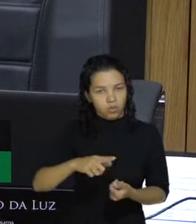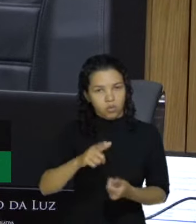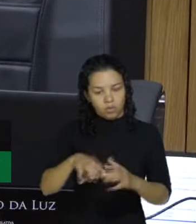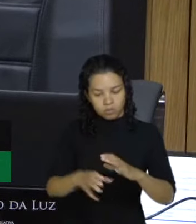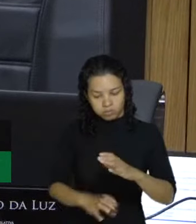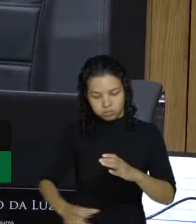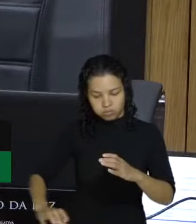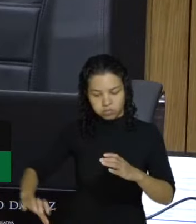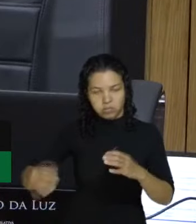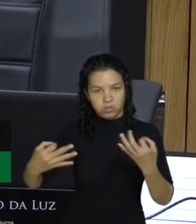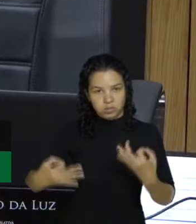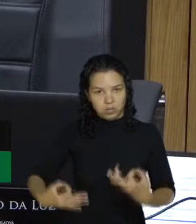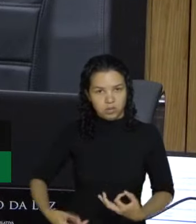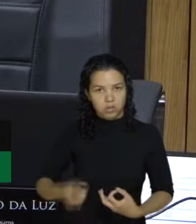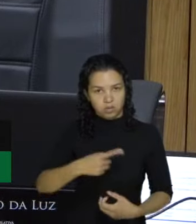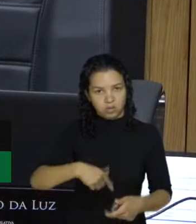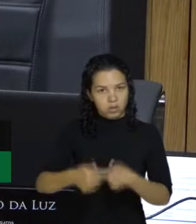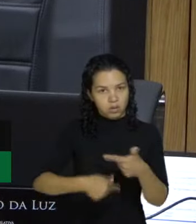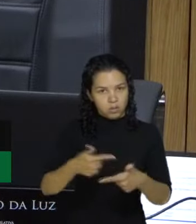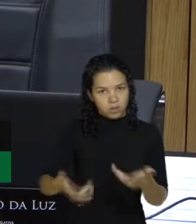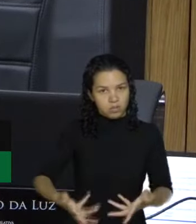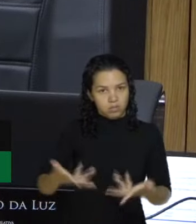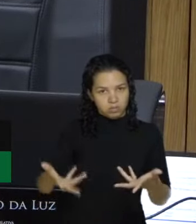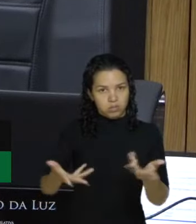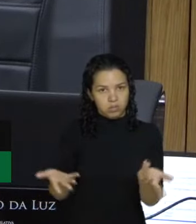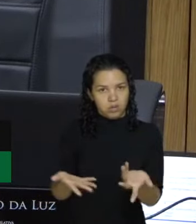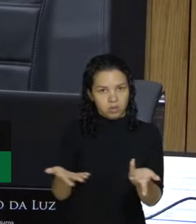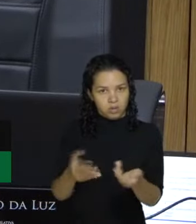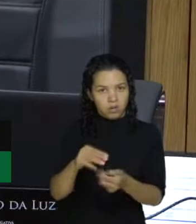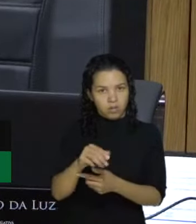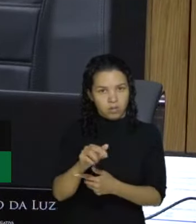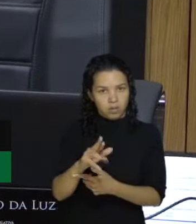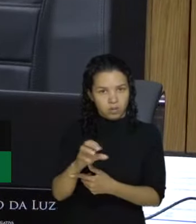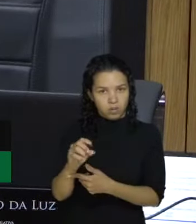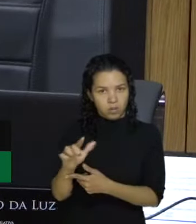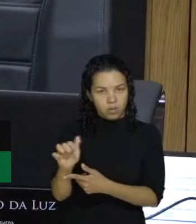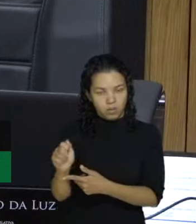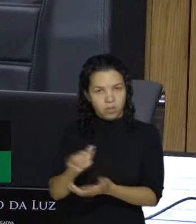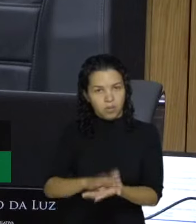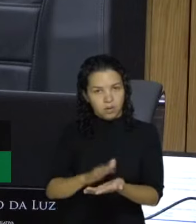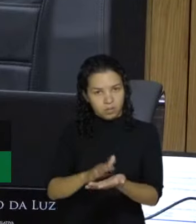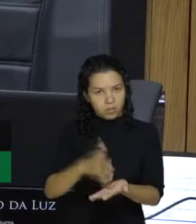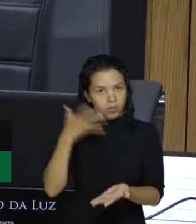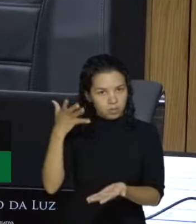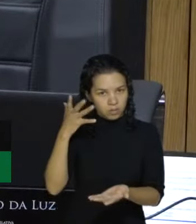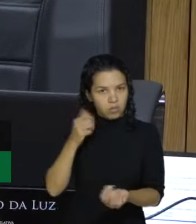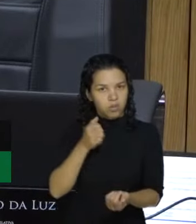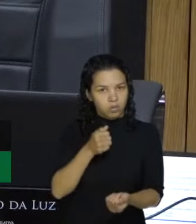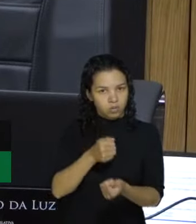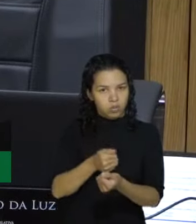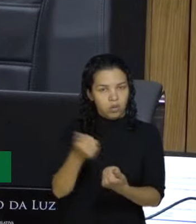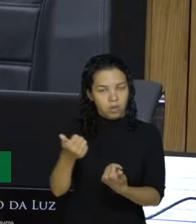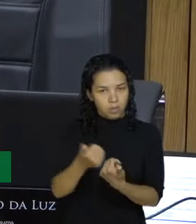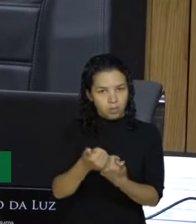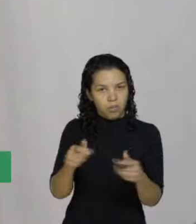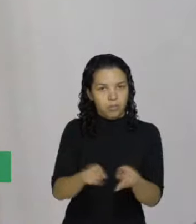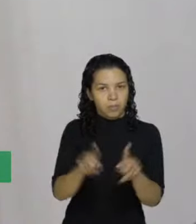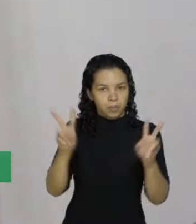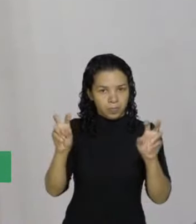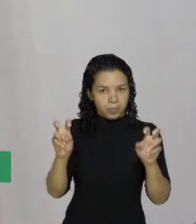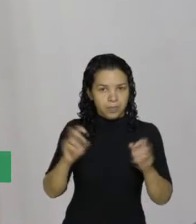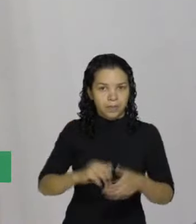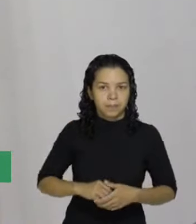maricultura e também agora das macroalgas. Parabéns pela fala e conta comigo também para esse tema. Obrigado,